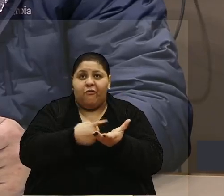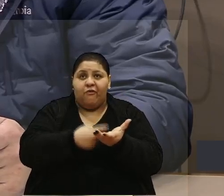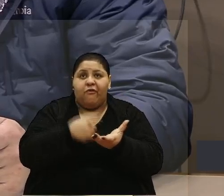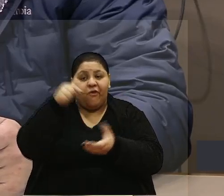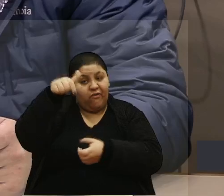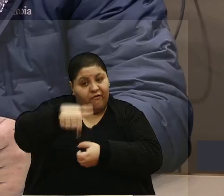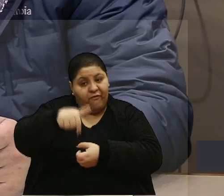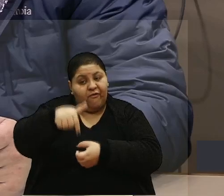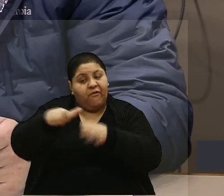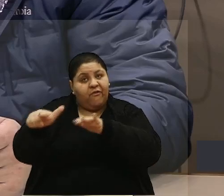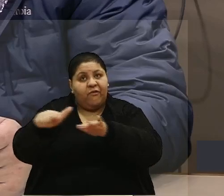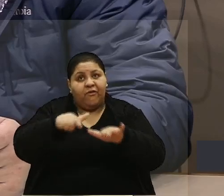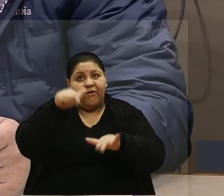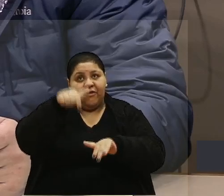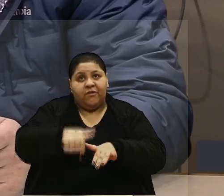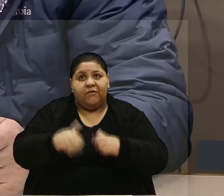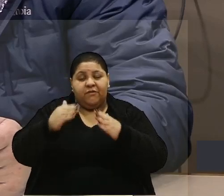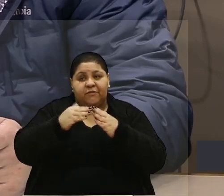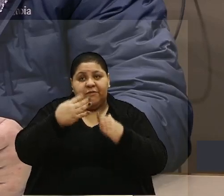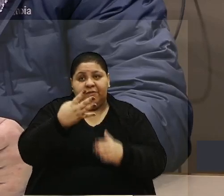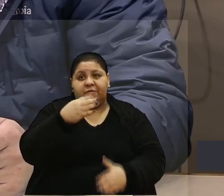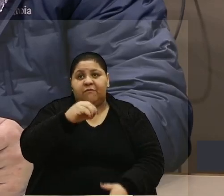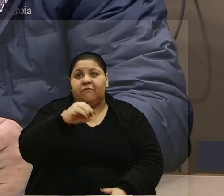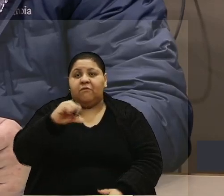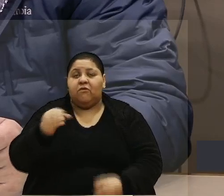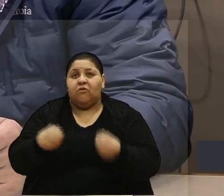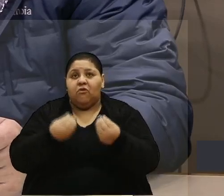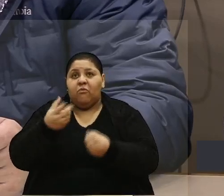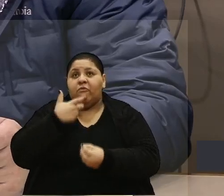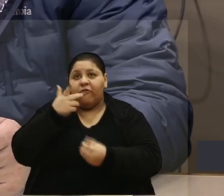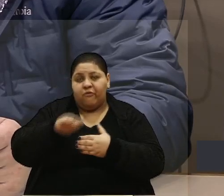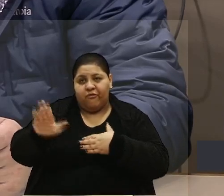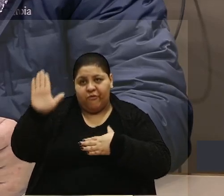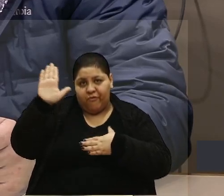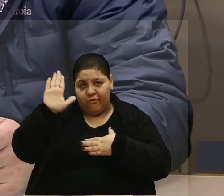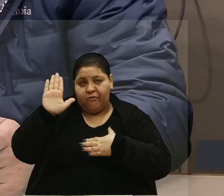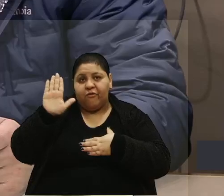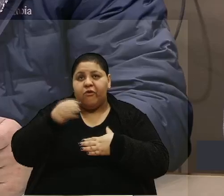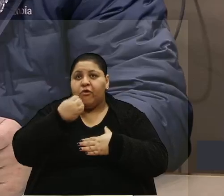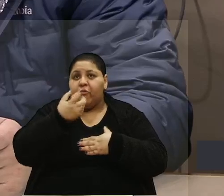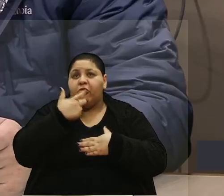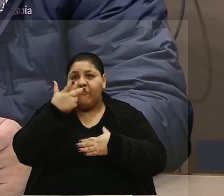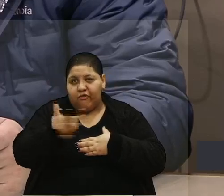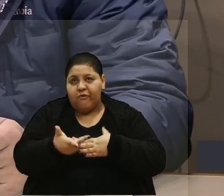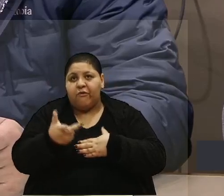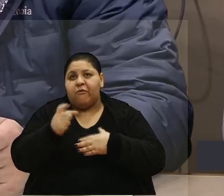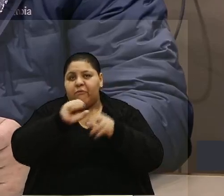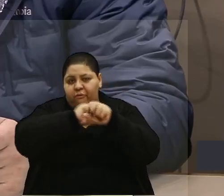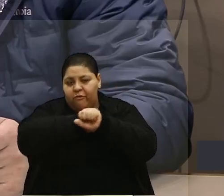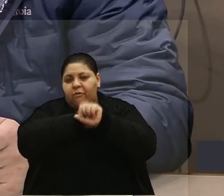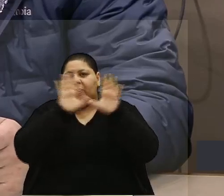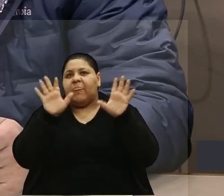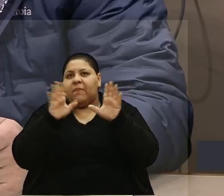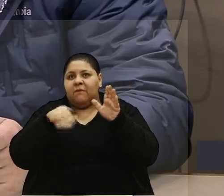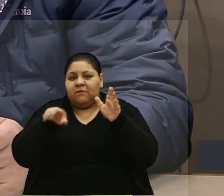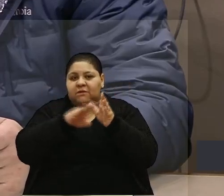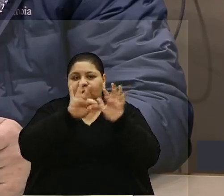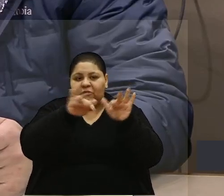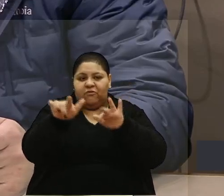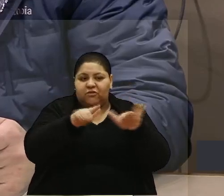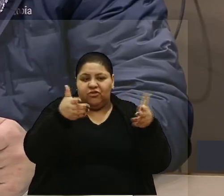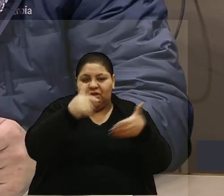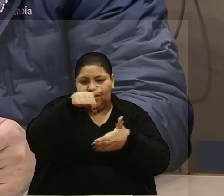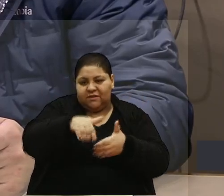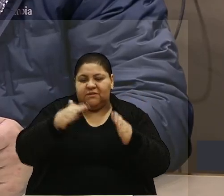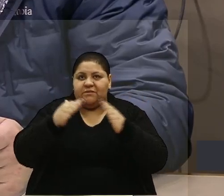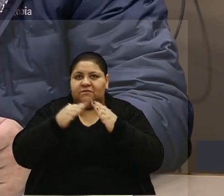vir ainda esta semana para casa o 409, como foi prometido. Então, até é bom a senhora tocar nesse assunto, já para deixar bem claro que até o final da semana já vai estar aqui na